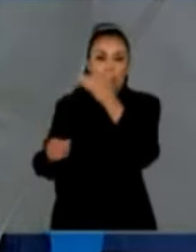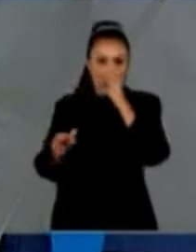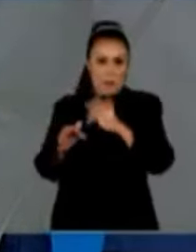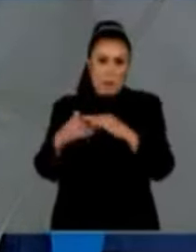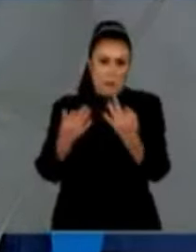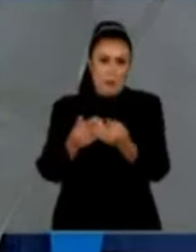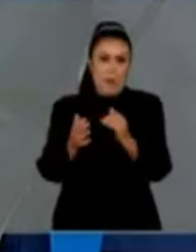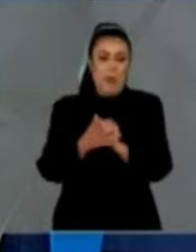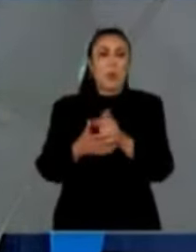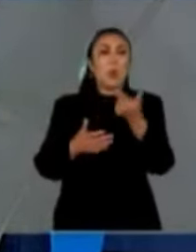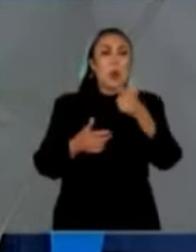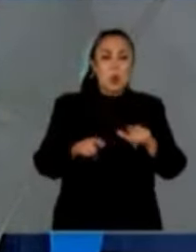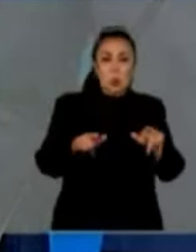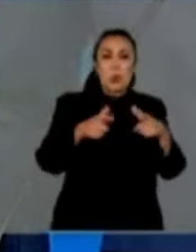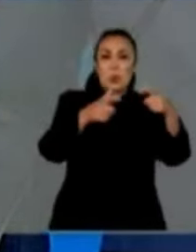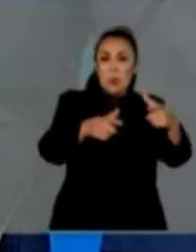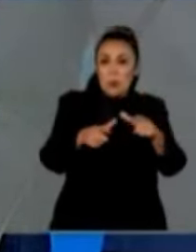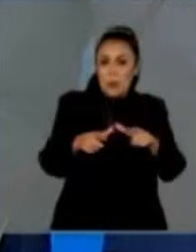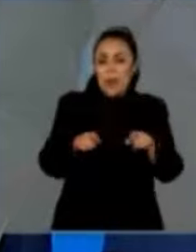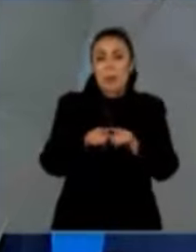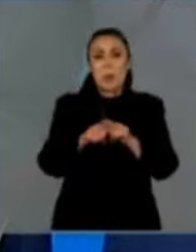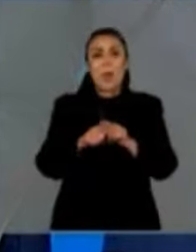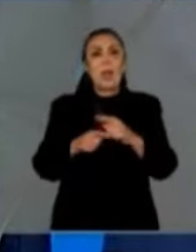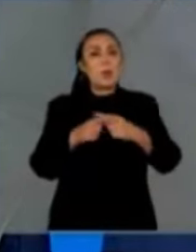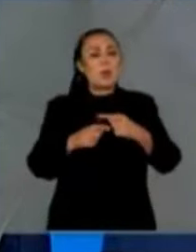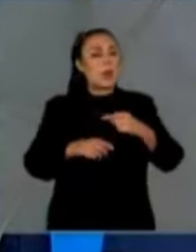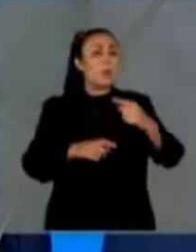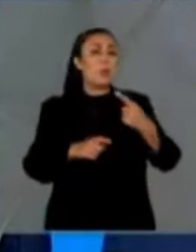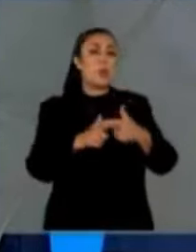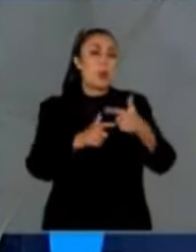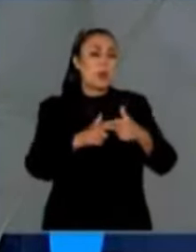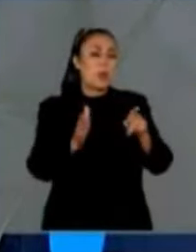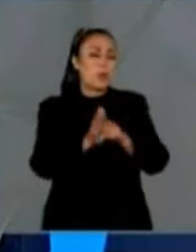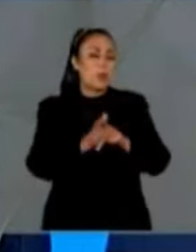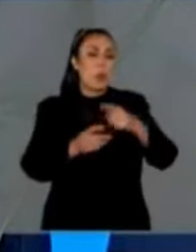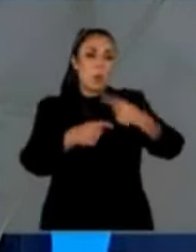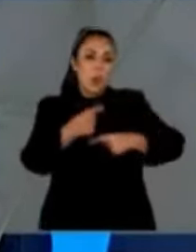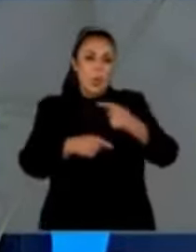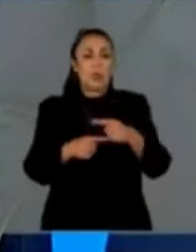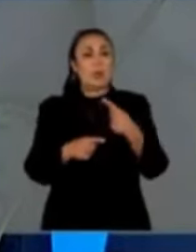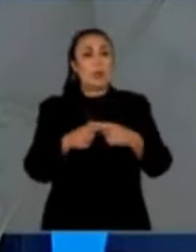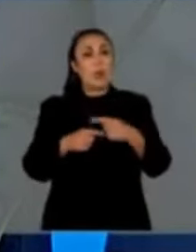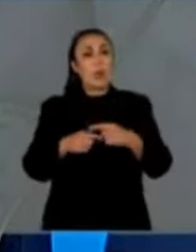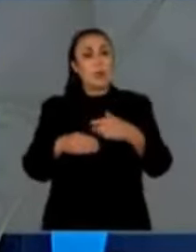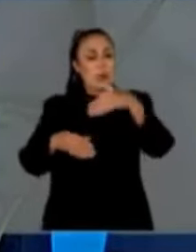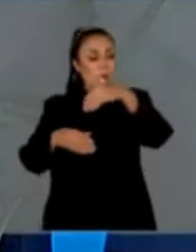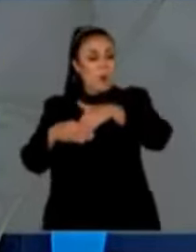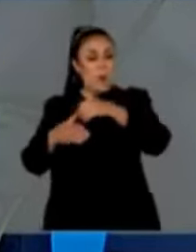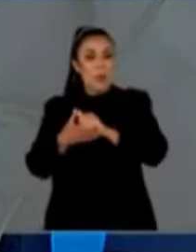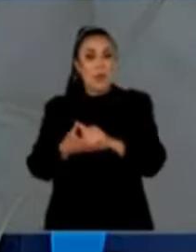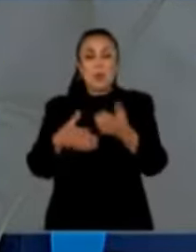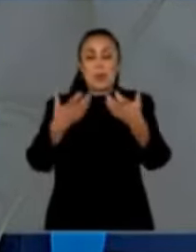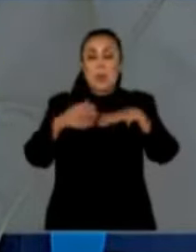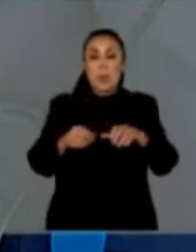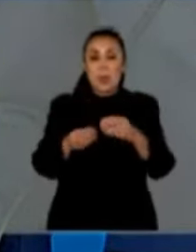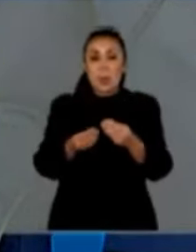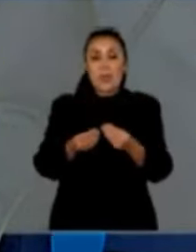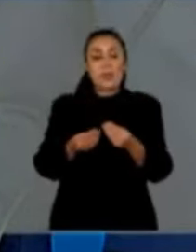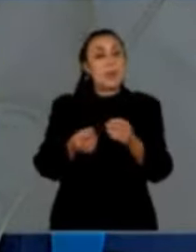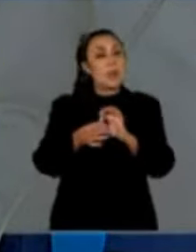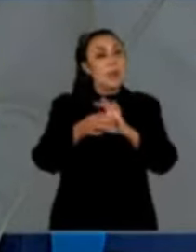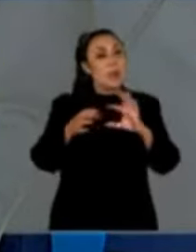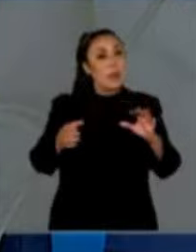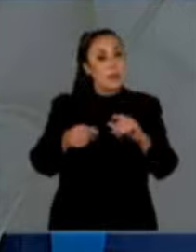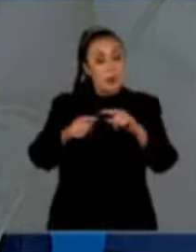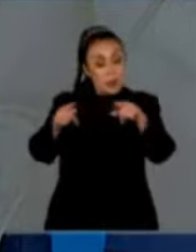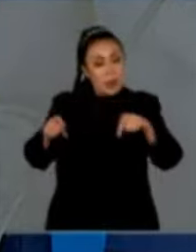não fez isso em outros lugares por briga política por causa de eleição recusou ceder um terreno um terreno que o